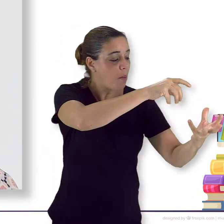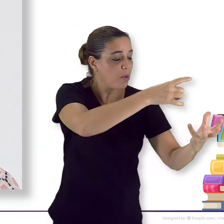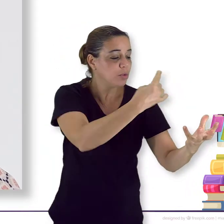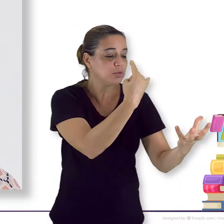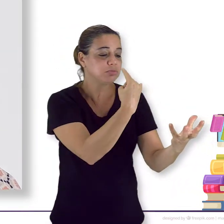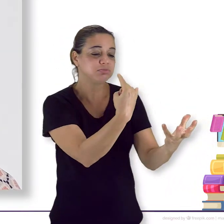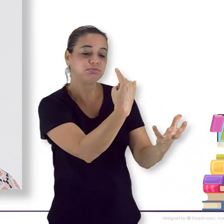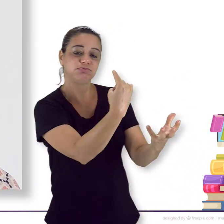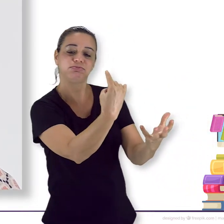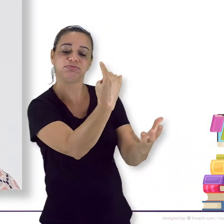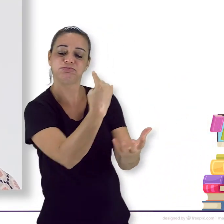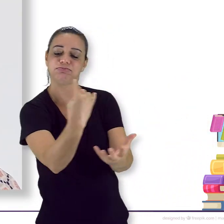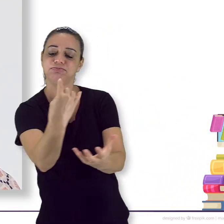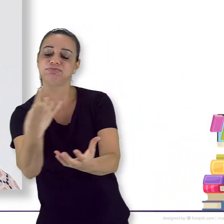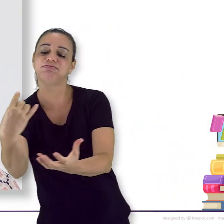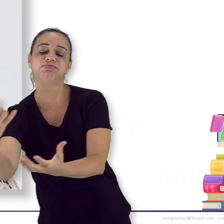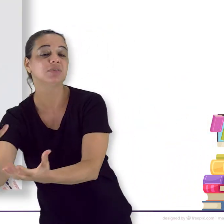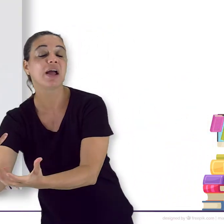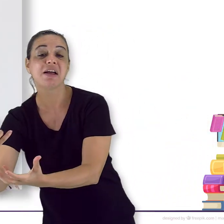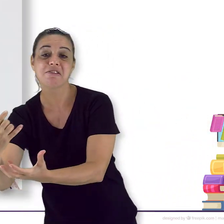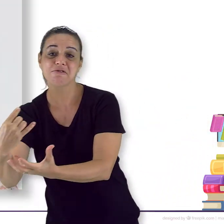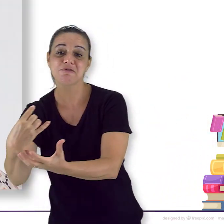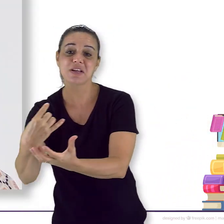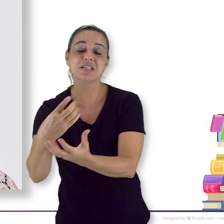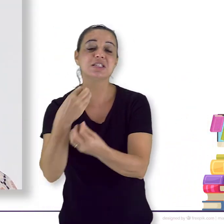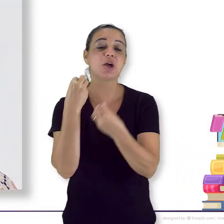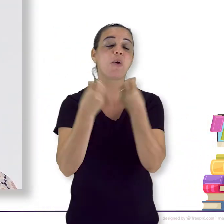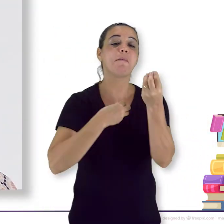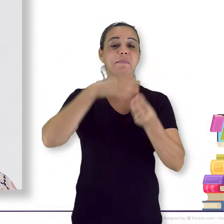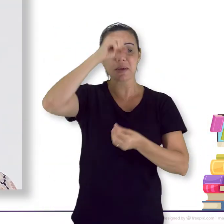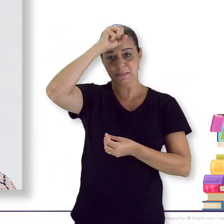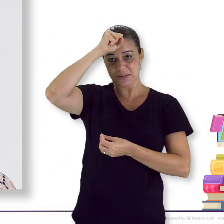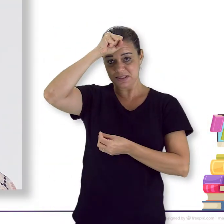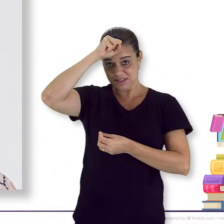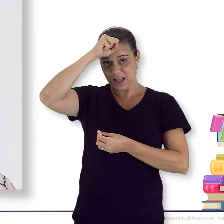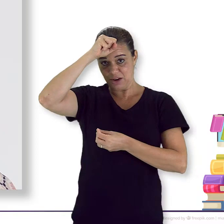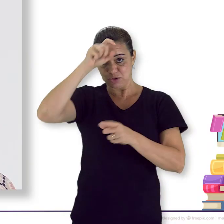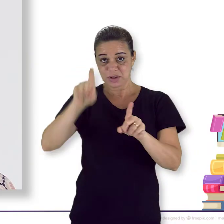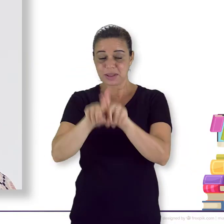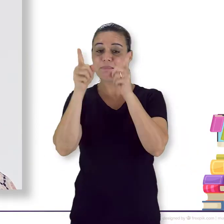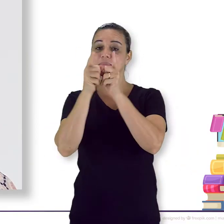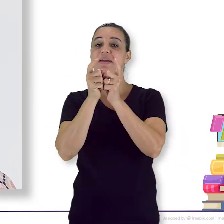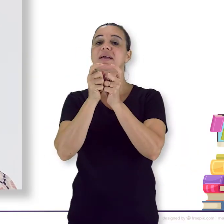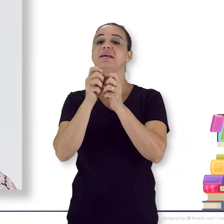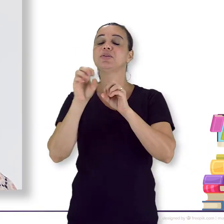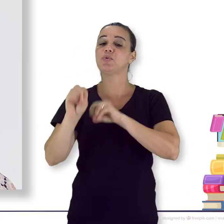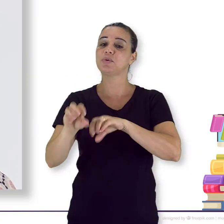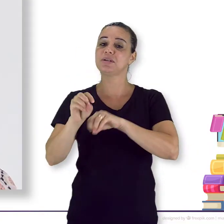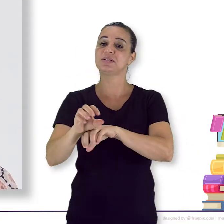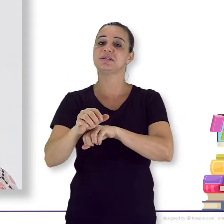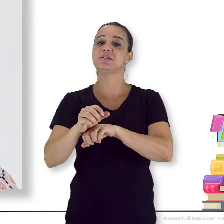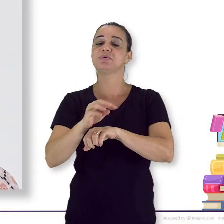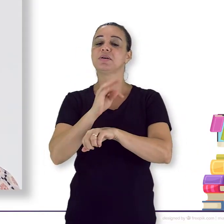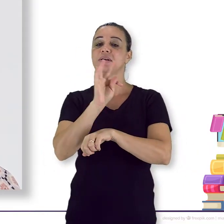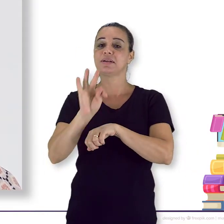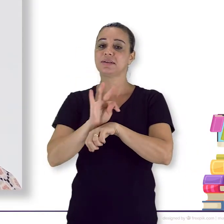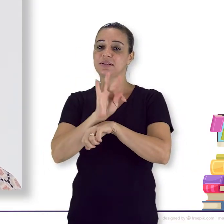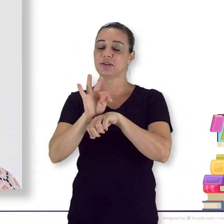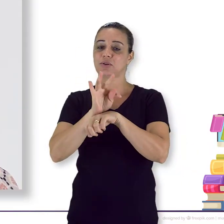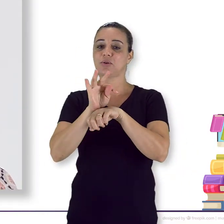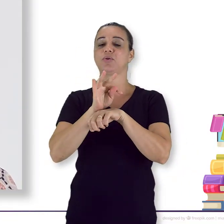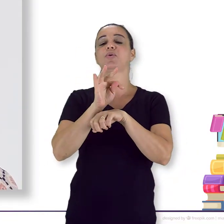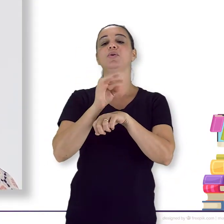Principalmente, o meio vai influenciar na educação profissional e tecnológica. Então,